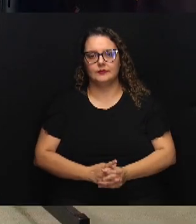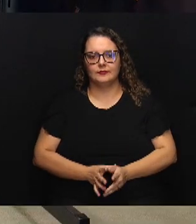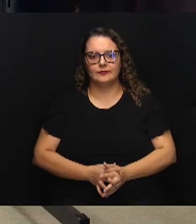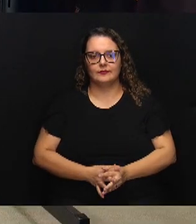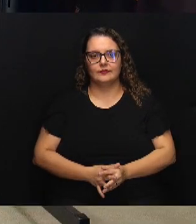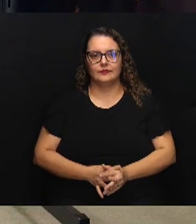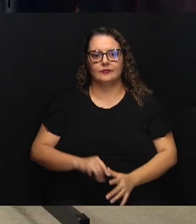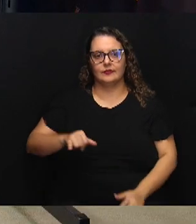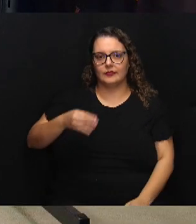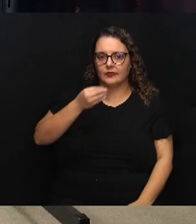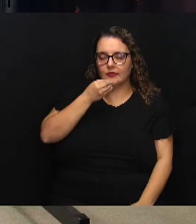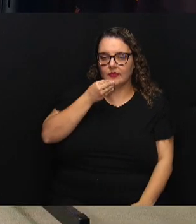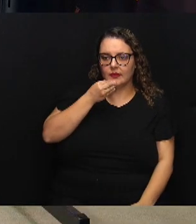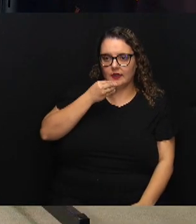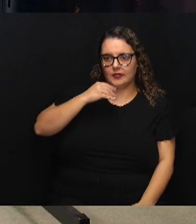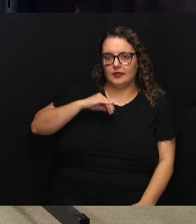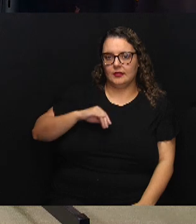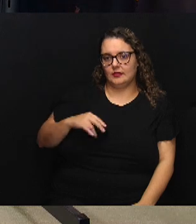pegando esse gap, Josi,